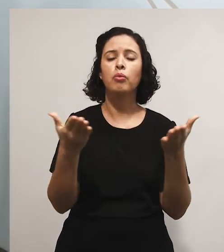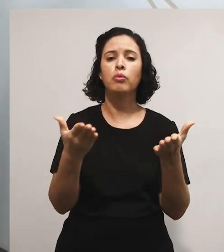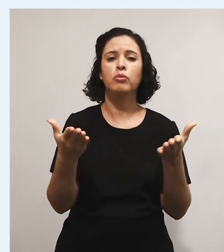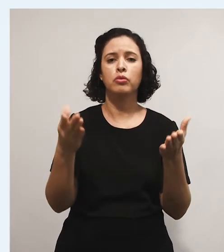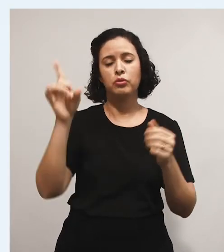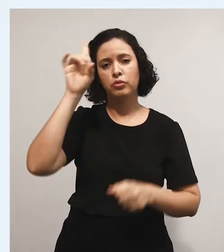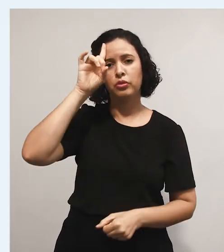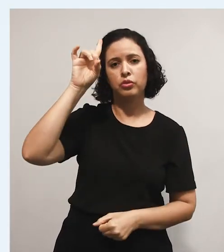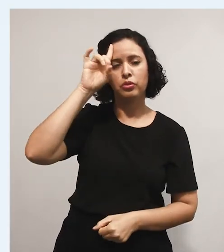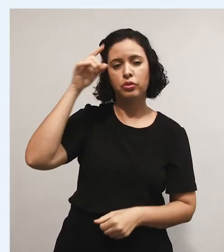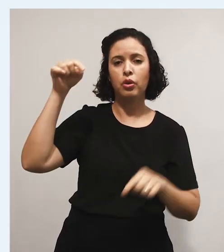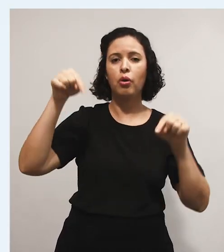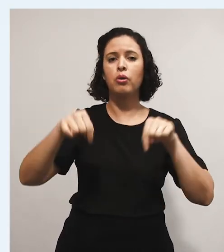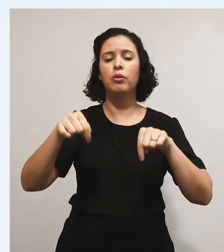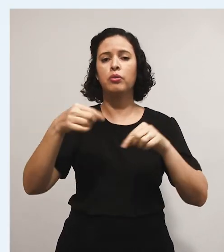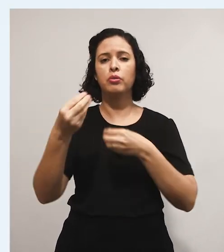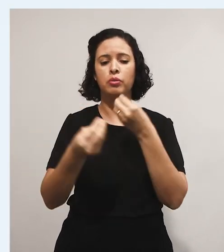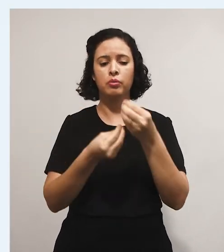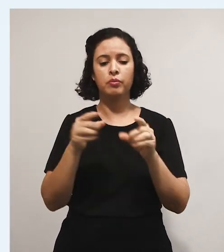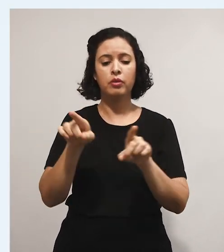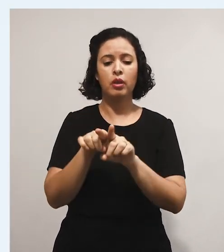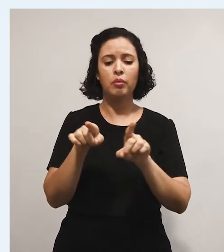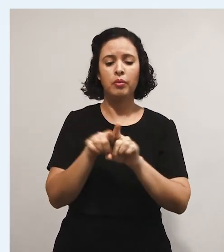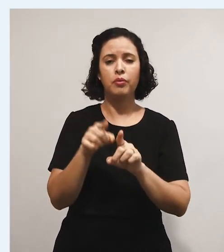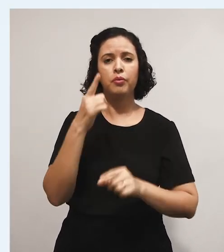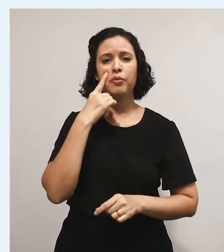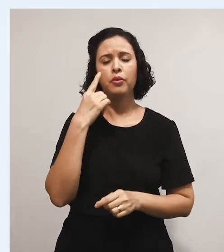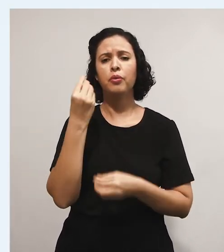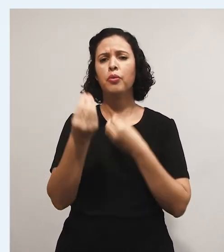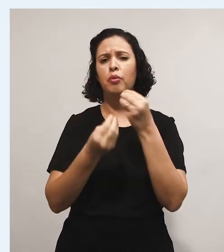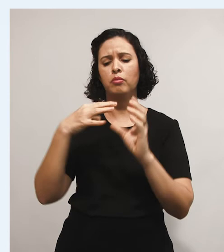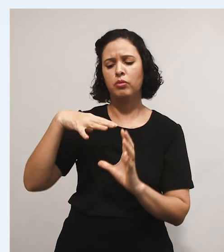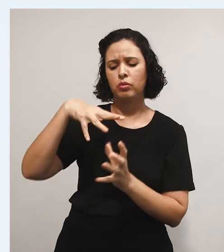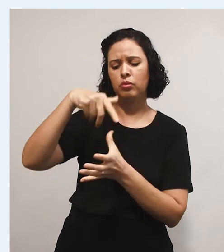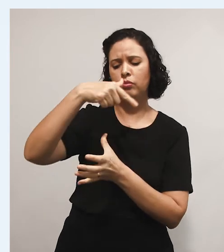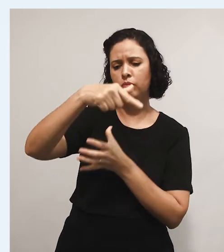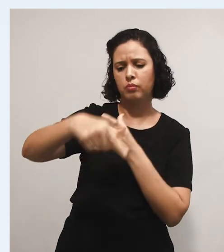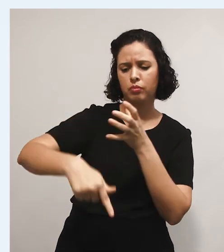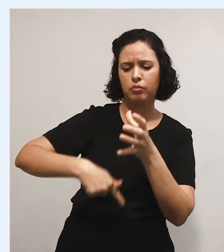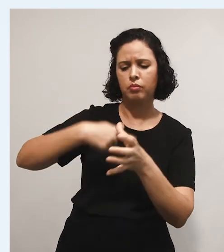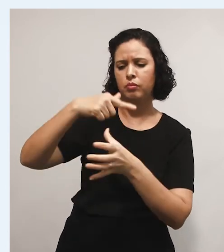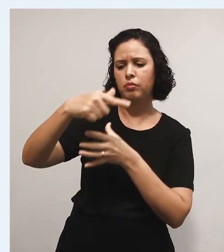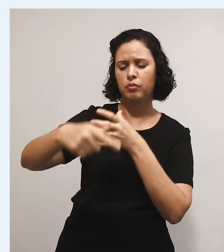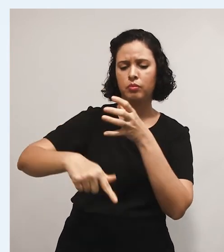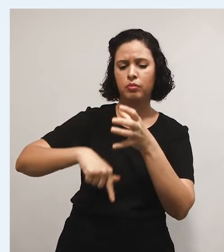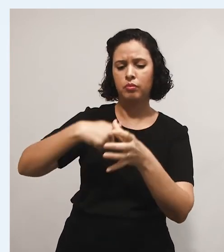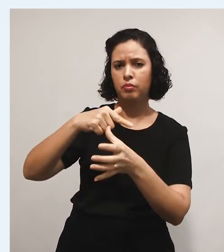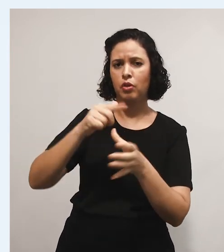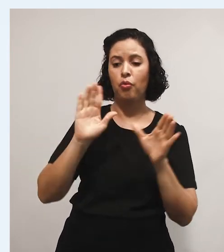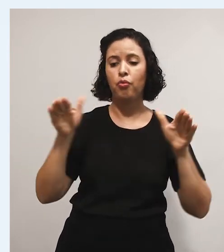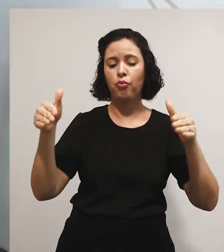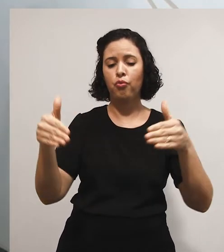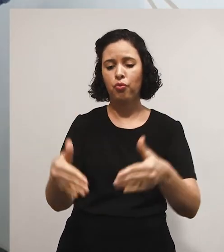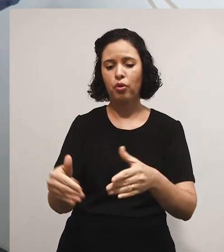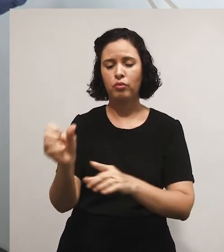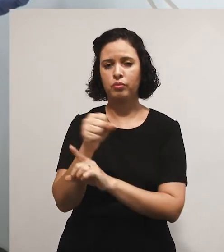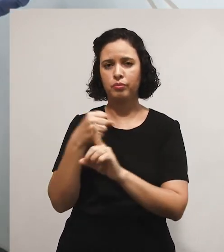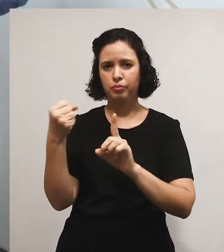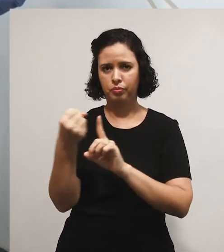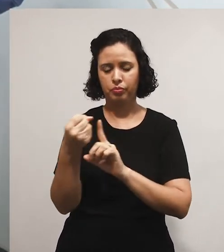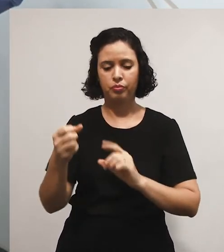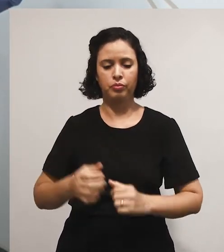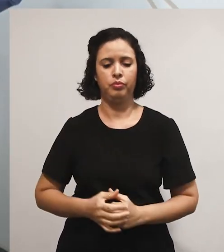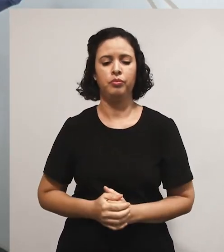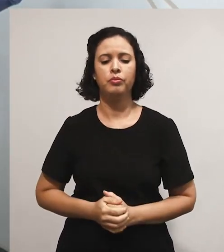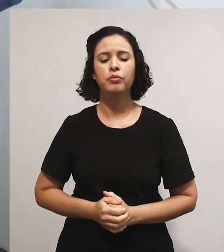dias, e as perspectivas sociológicas da globalização nessa abordagem. E por último,